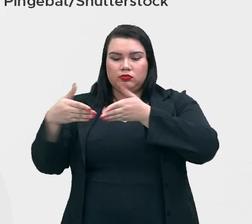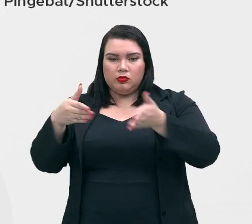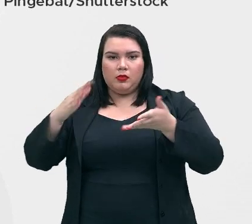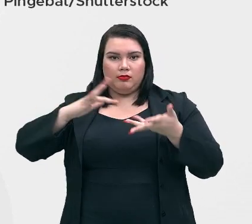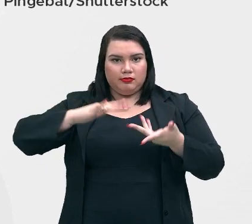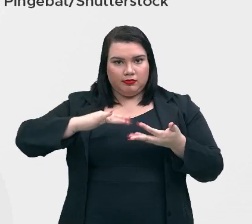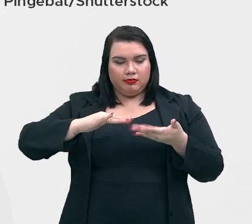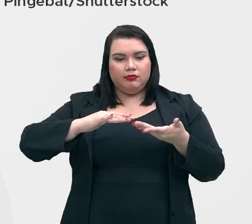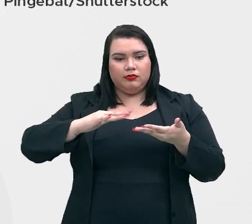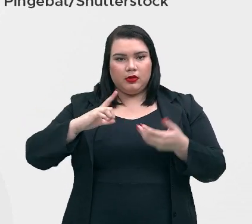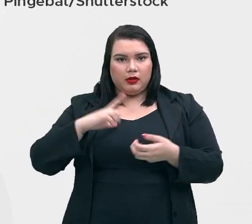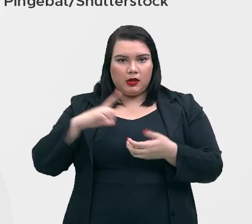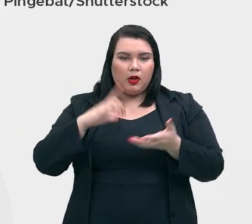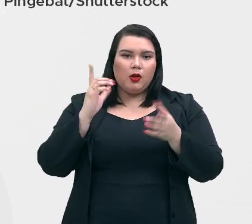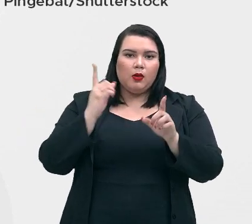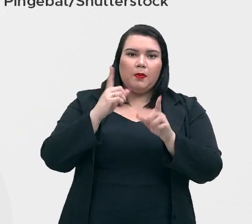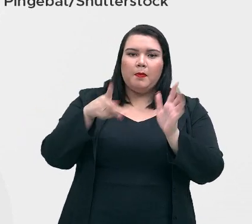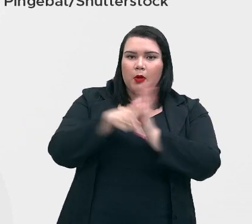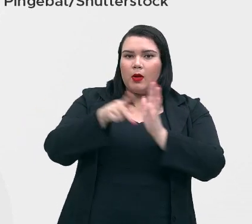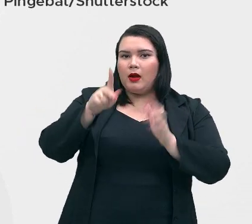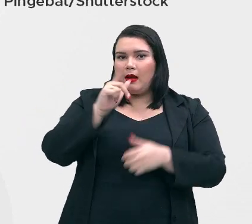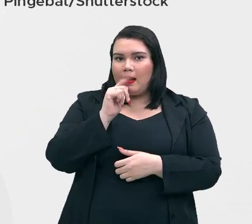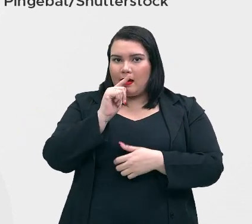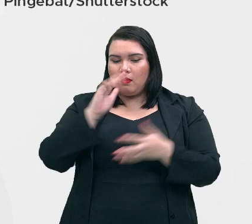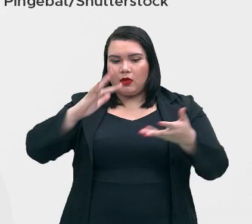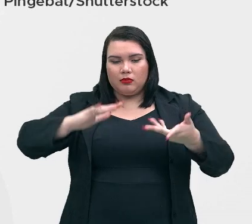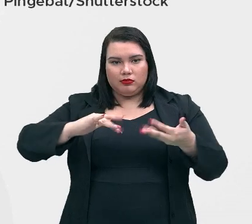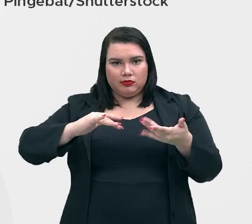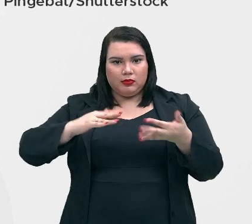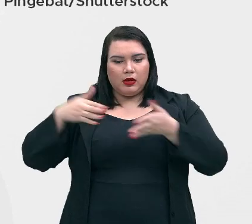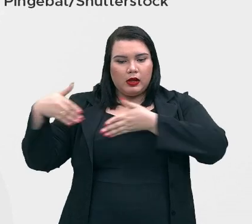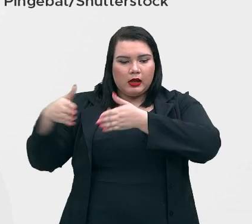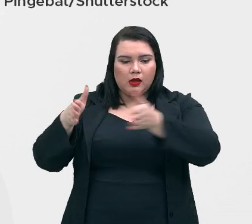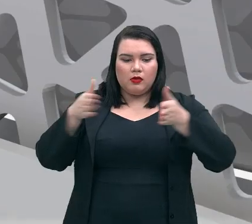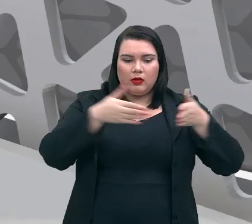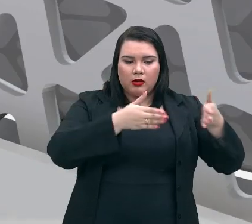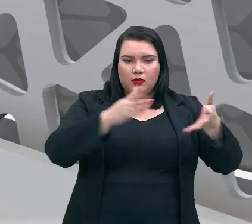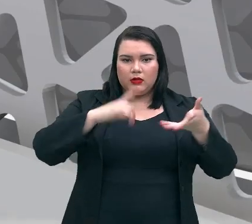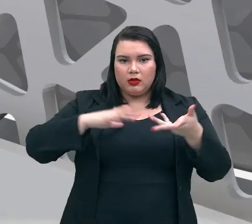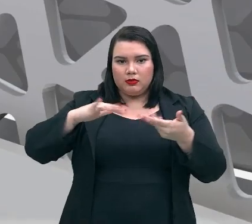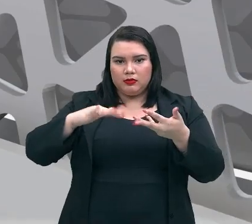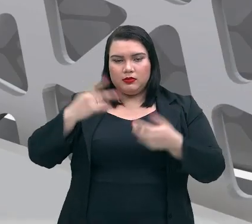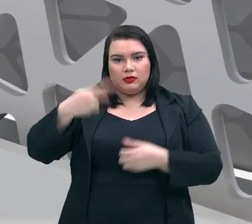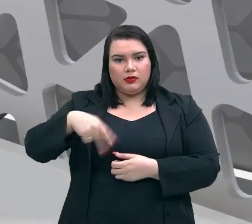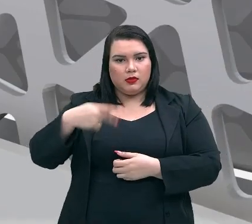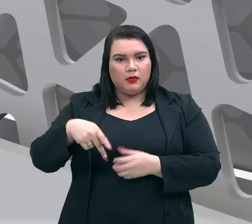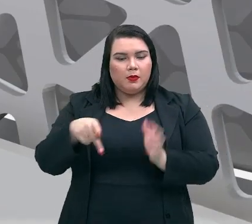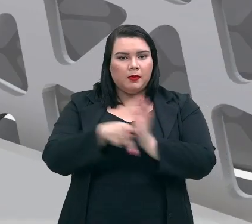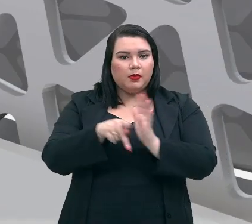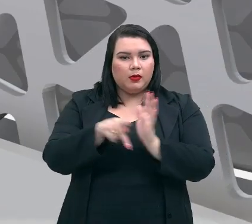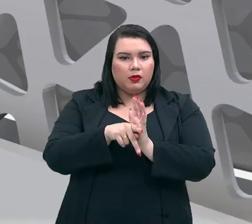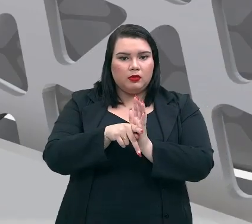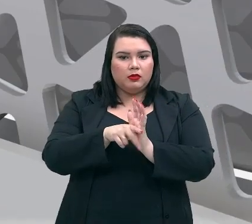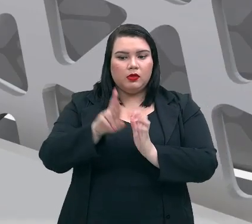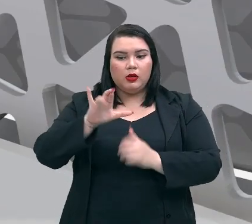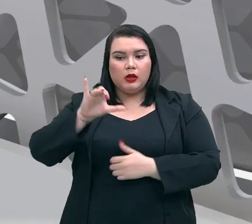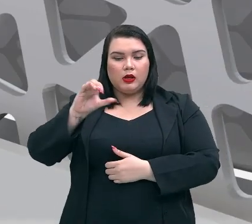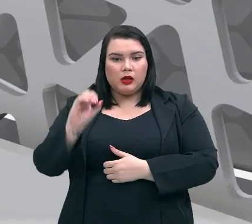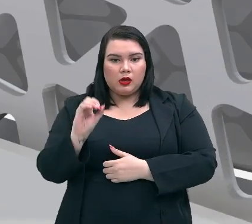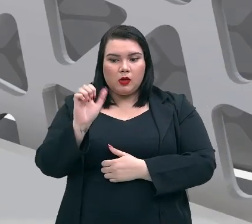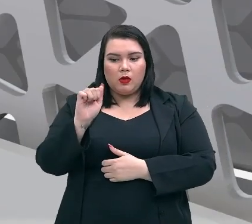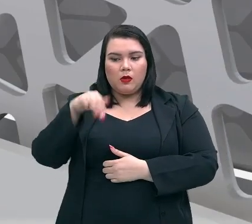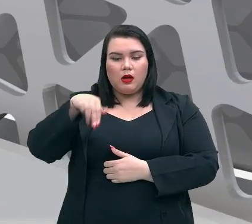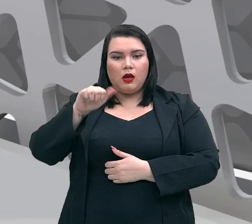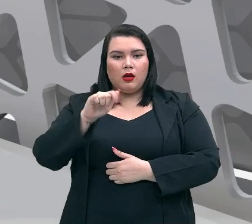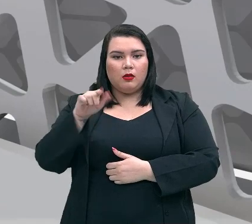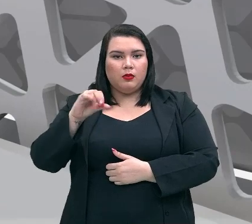e Solimões, onde nós temos o encontro das águas aqui na bacia do Rio Amazonas,